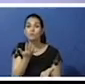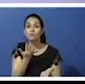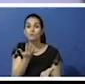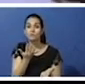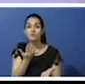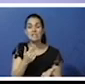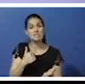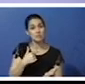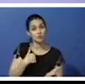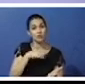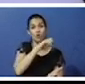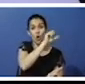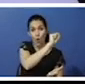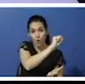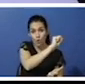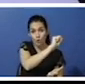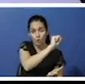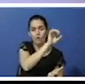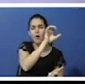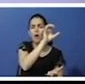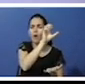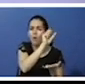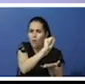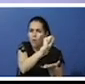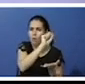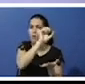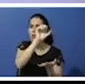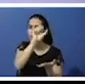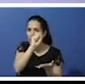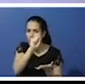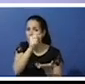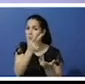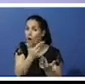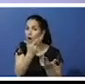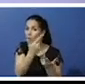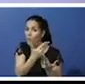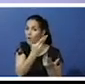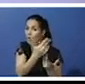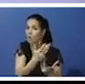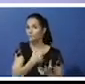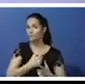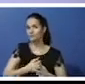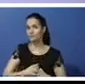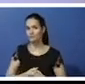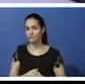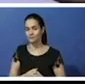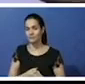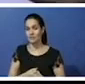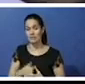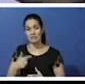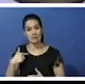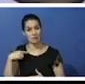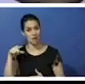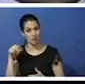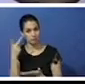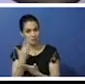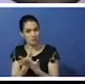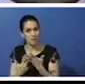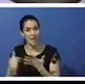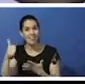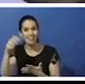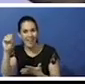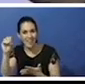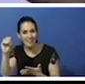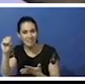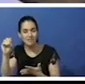de 8 em 8, se eu desenhar 8 aqui, eu tenho que desenhar 8 aqui, 8 aqui, 8 aqui. Se eu desenhar 10 aqui,